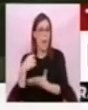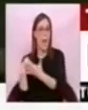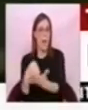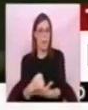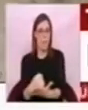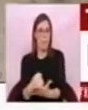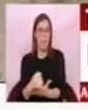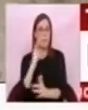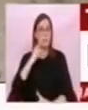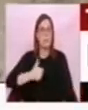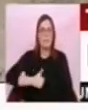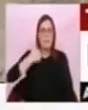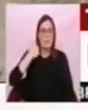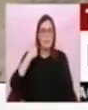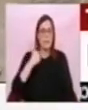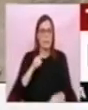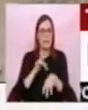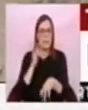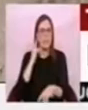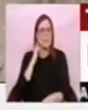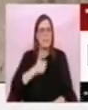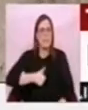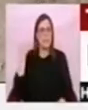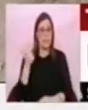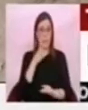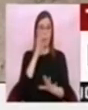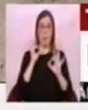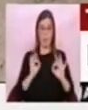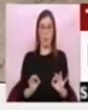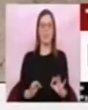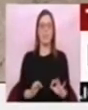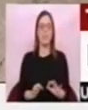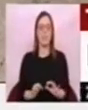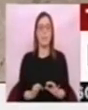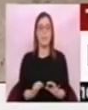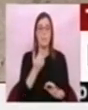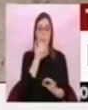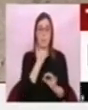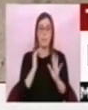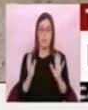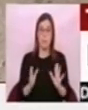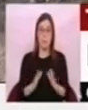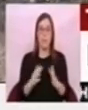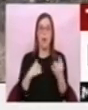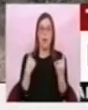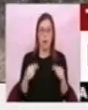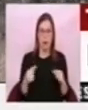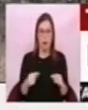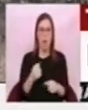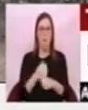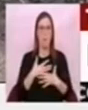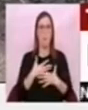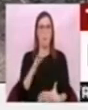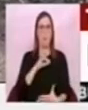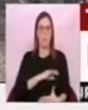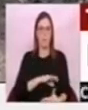acontecer, apoio essencial, absolutamente crítico e essencial, diga-se, e felizmente, como eu dizia, temos